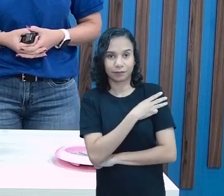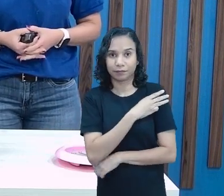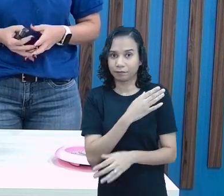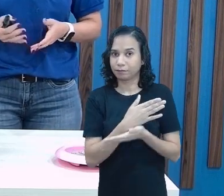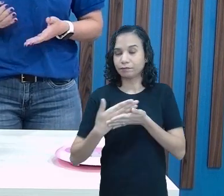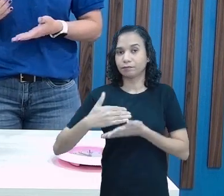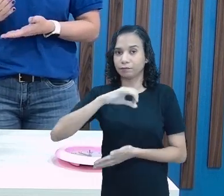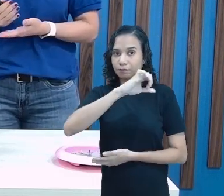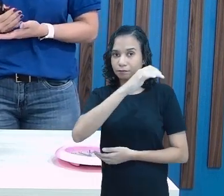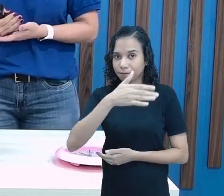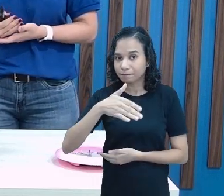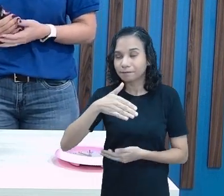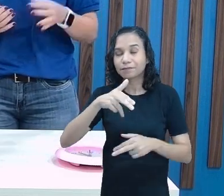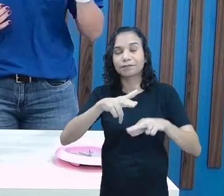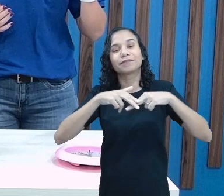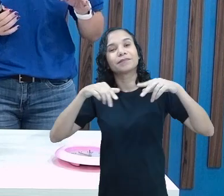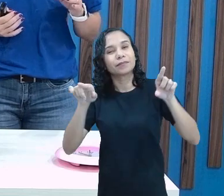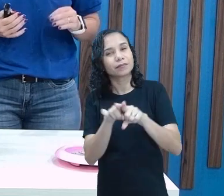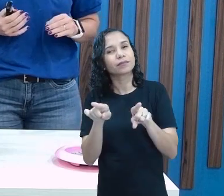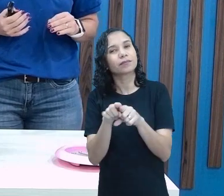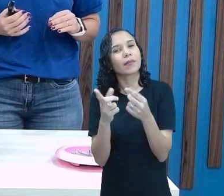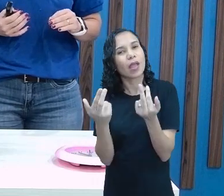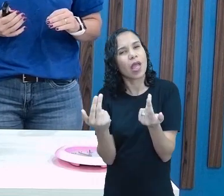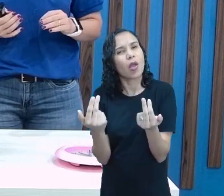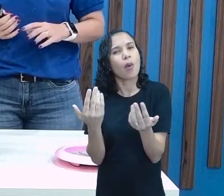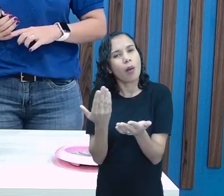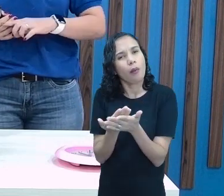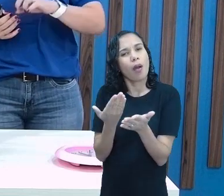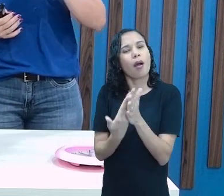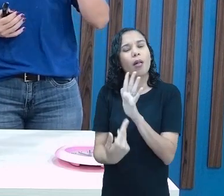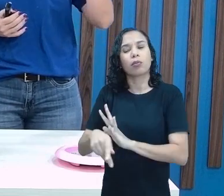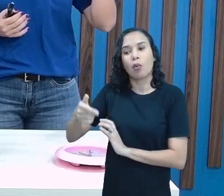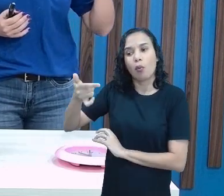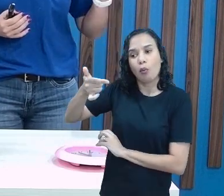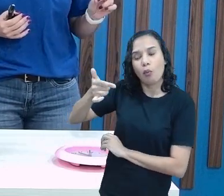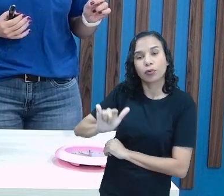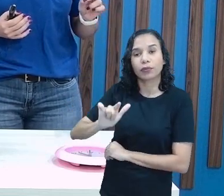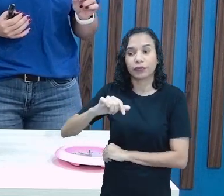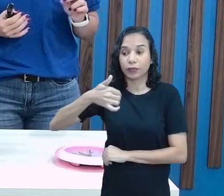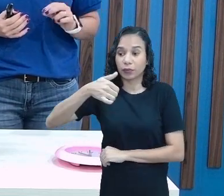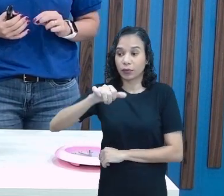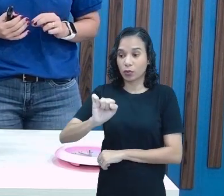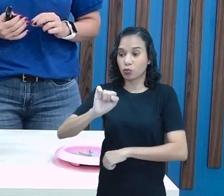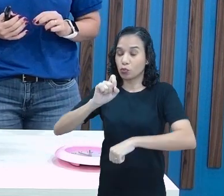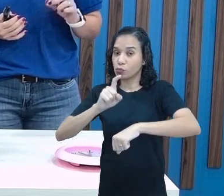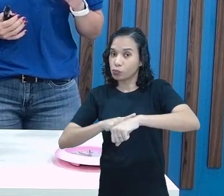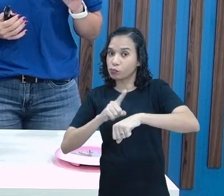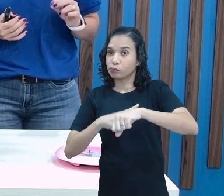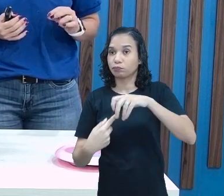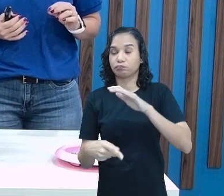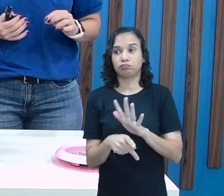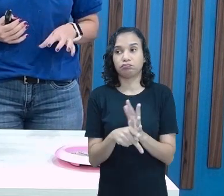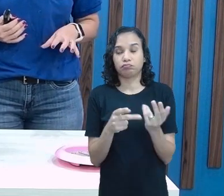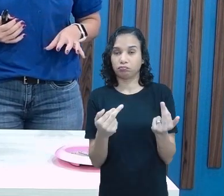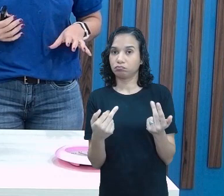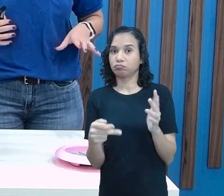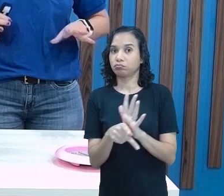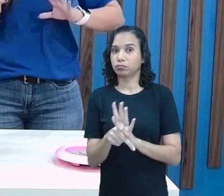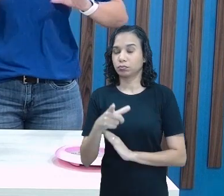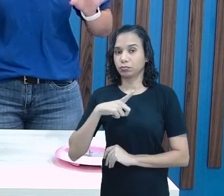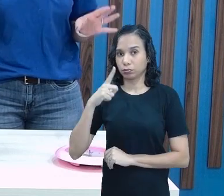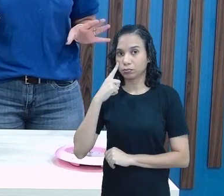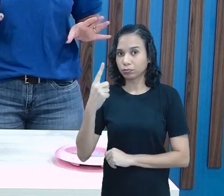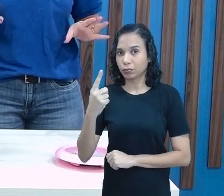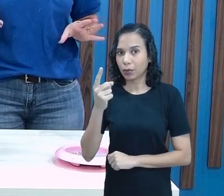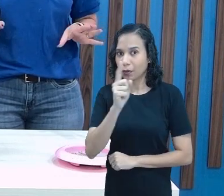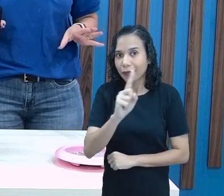9h30. E também essa mesma aula ela é reprisada às 18 horas neste mesmo canal, então não tem